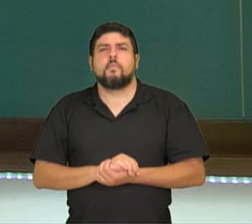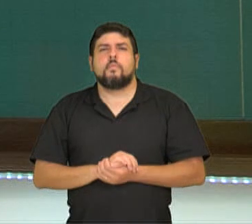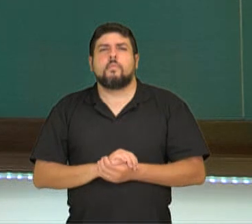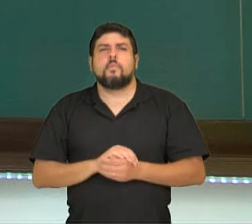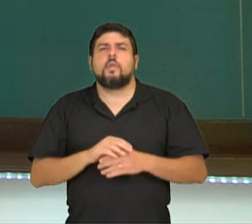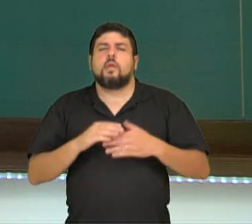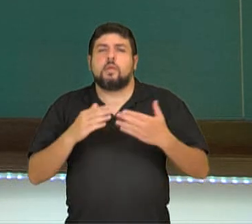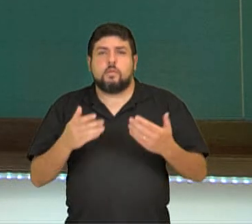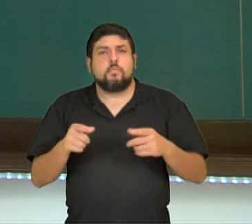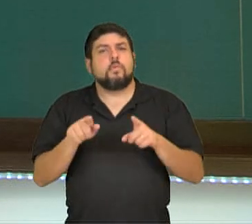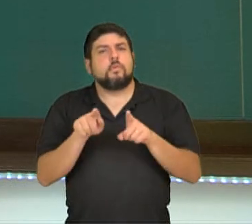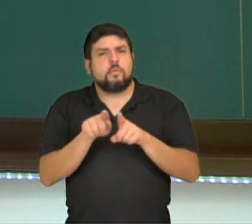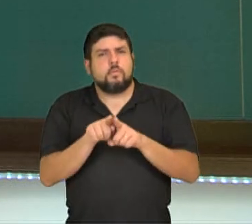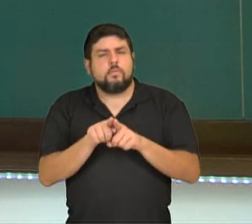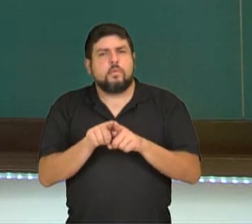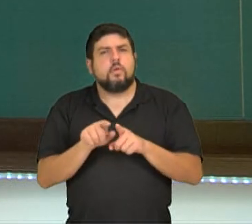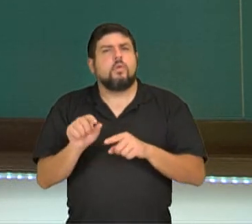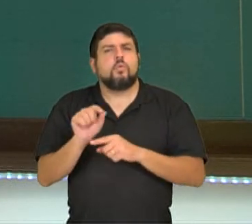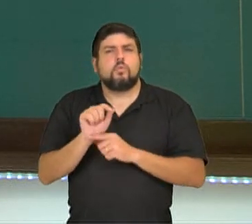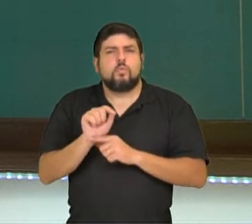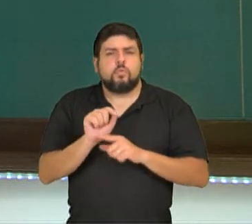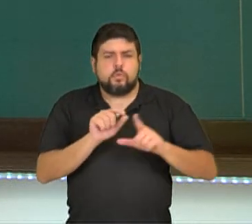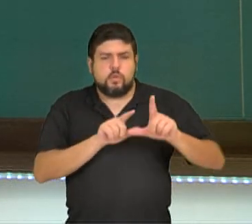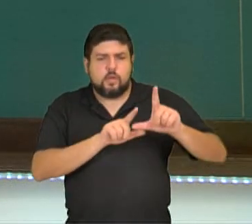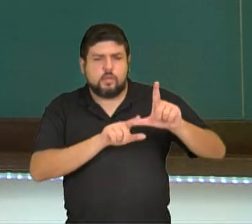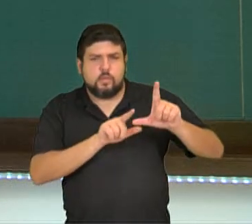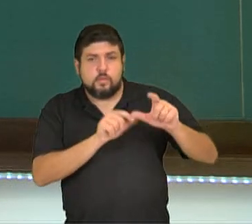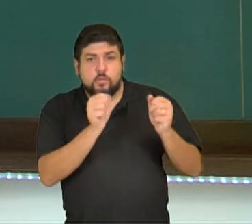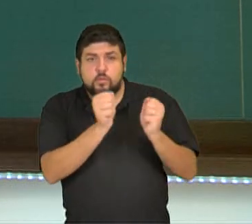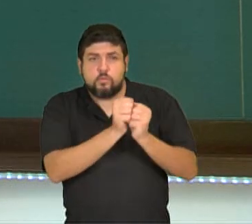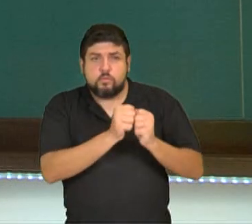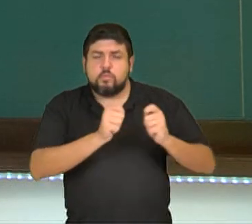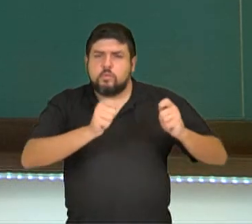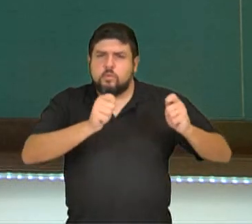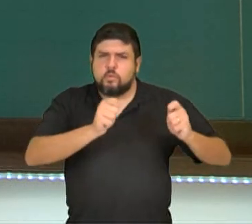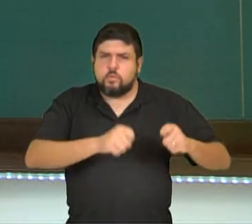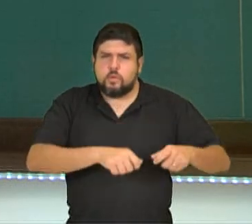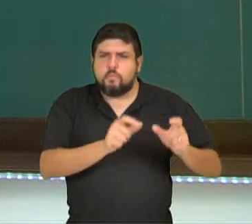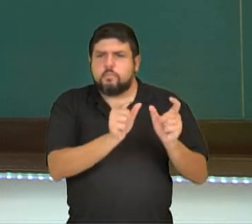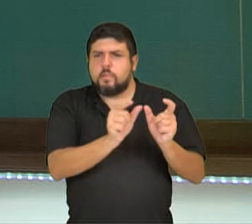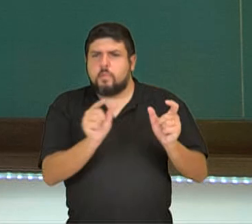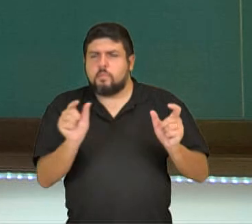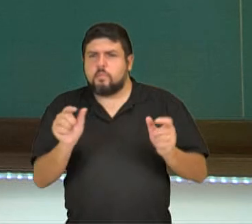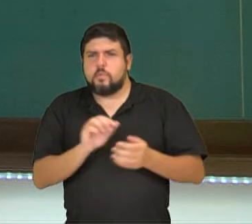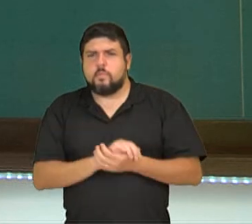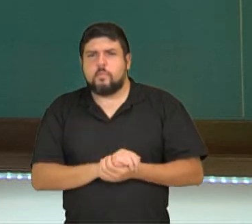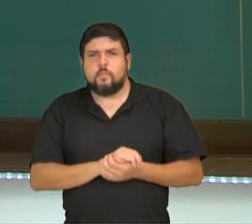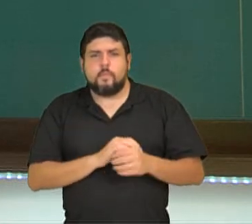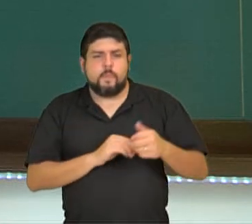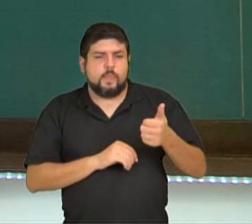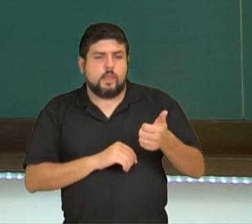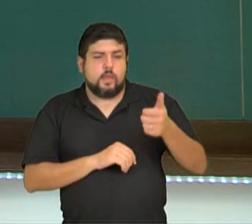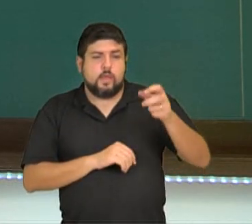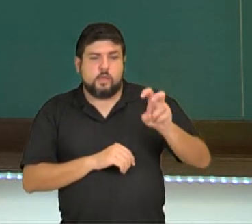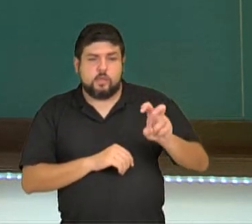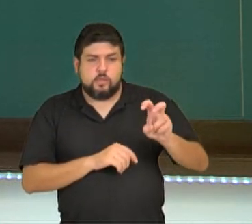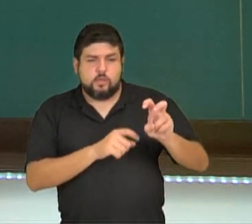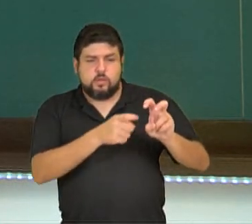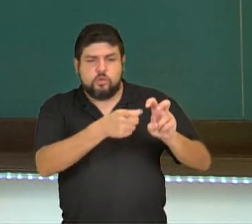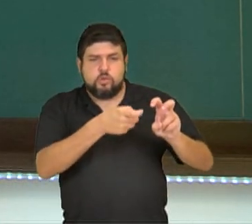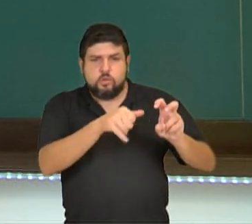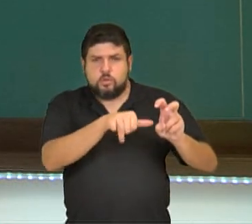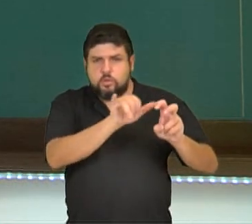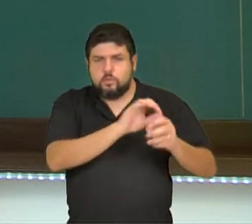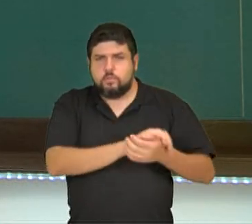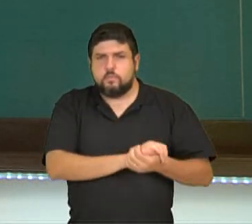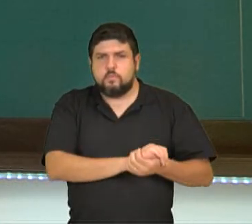fatorar um monômio também, gente. Monômio é uma expressão que tem letra. Então, olha lá, 15xy, como que eu posso fatorar? O número